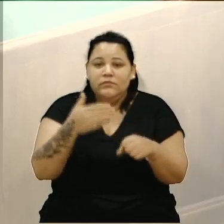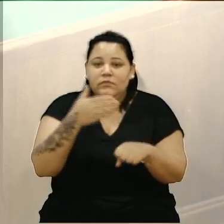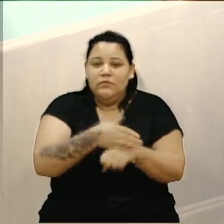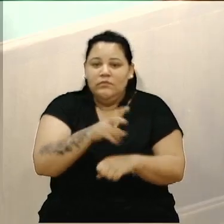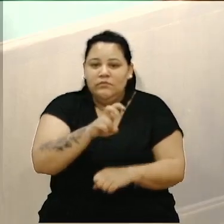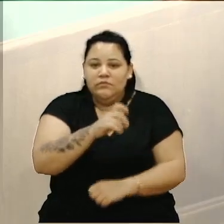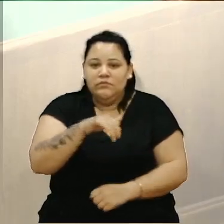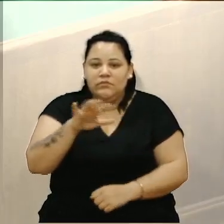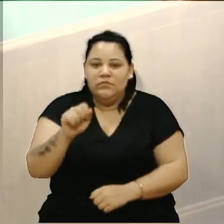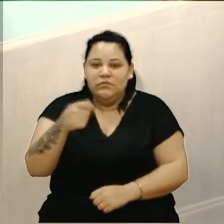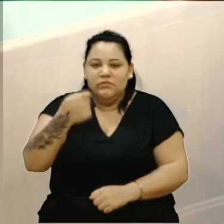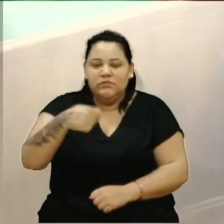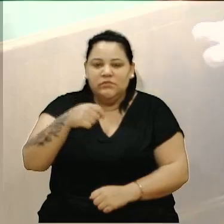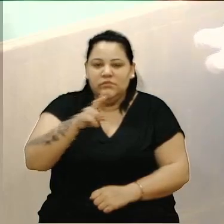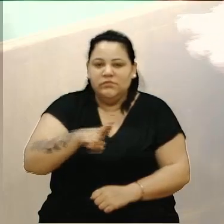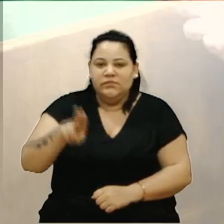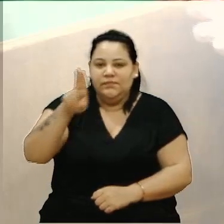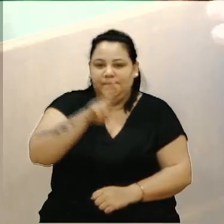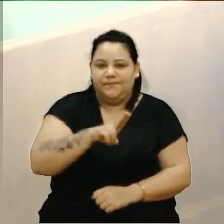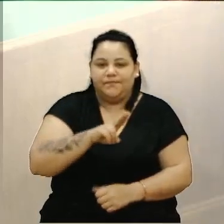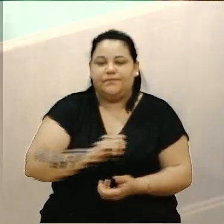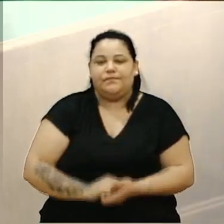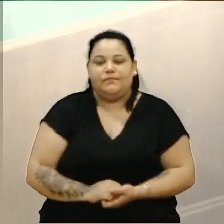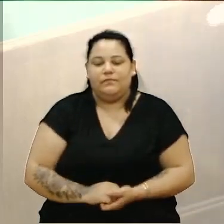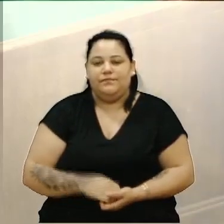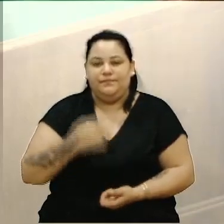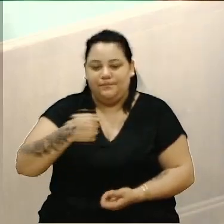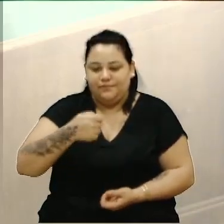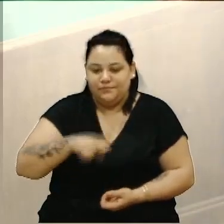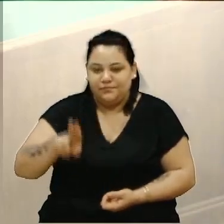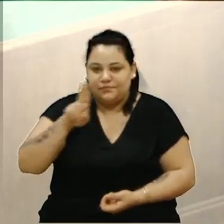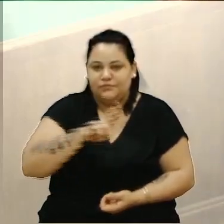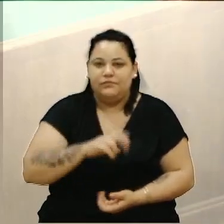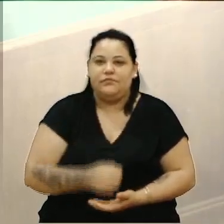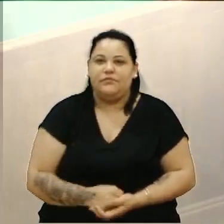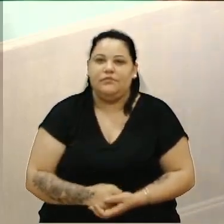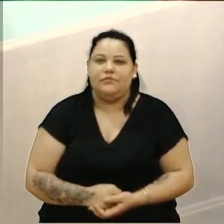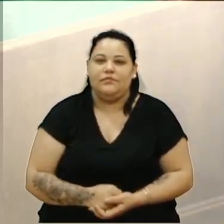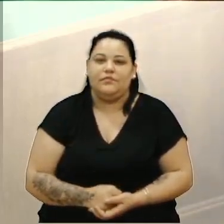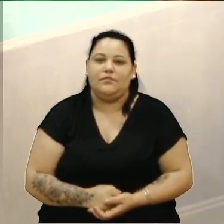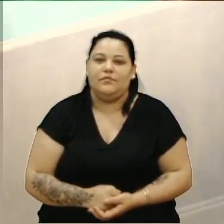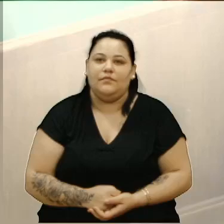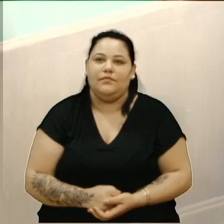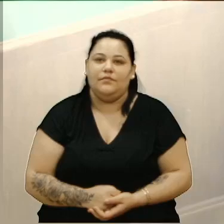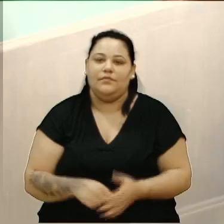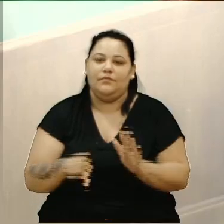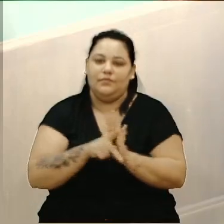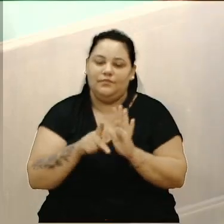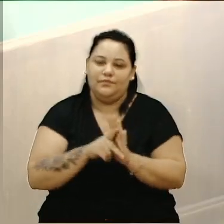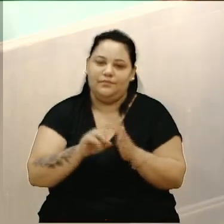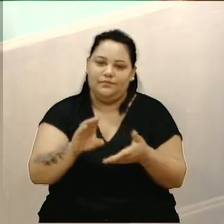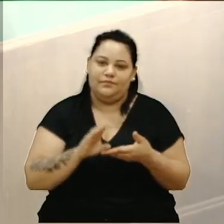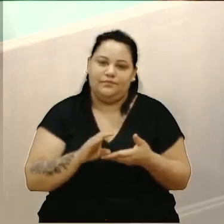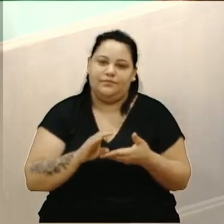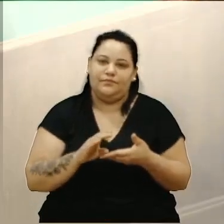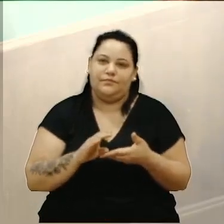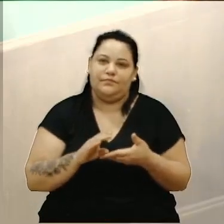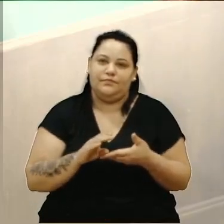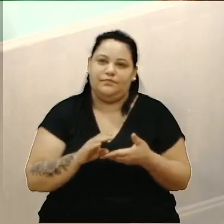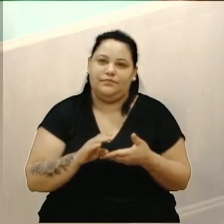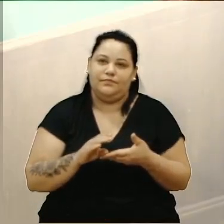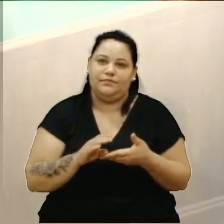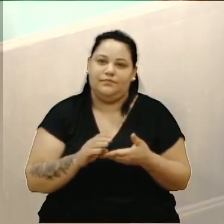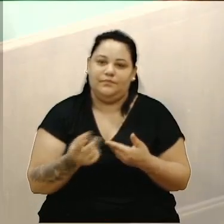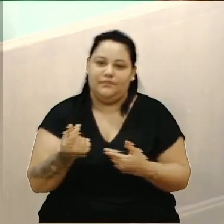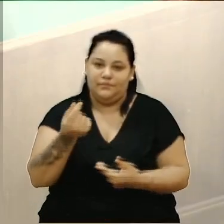vamos utilizar mais recursos para a Secretaria de Obras, mais equipes, mais recursos para o